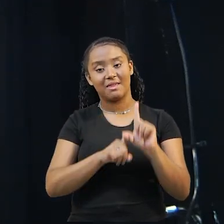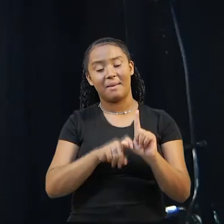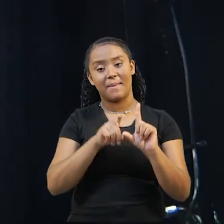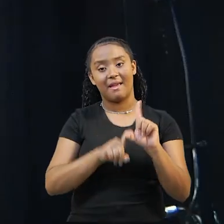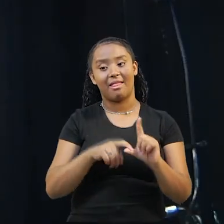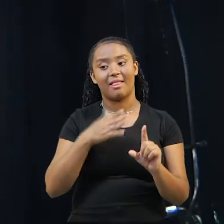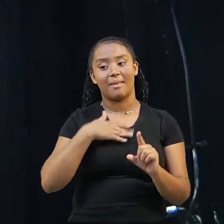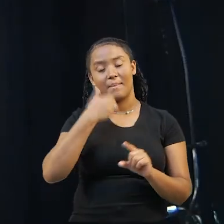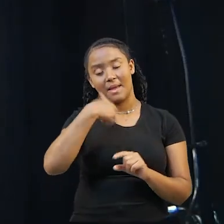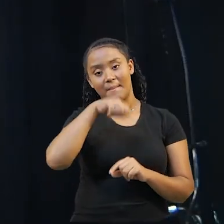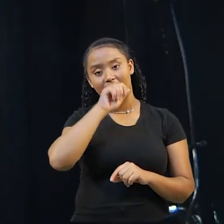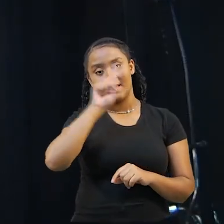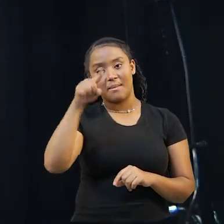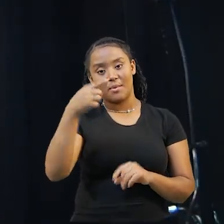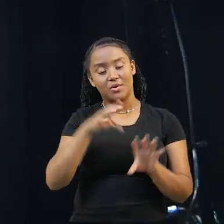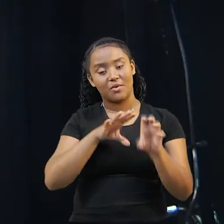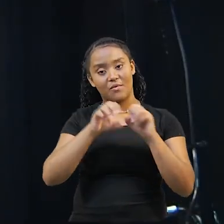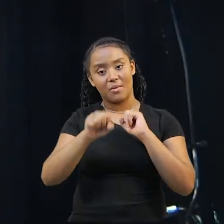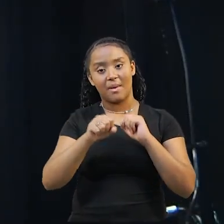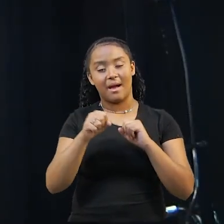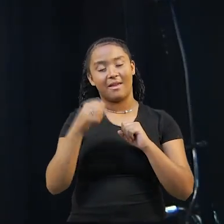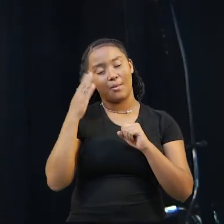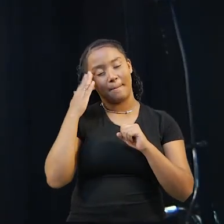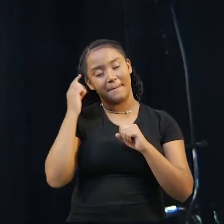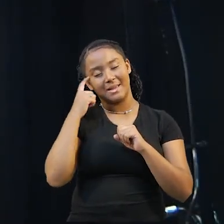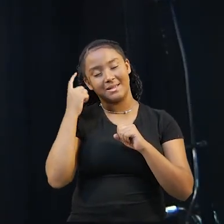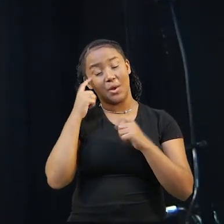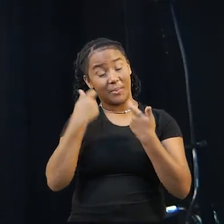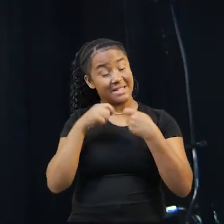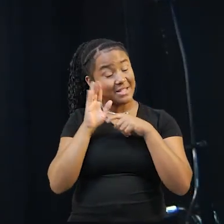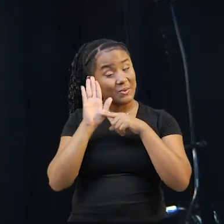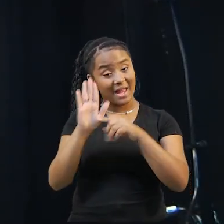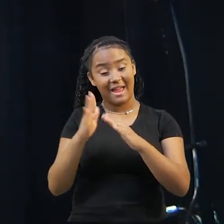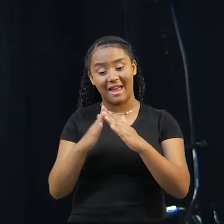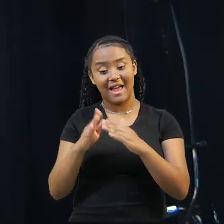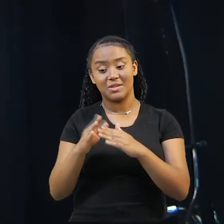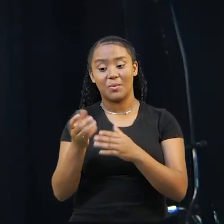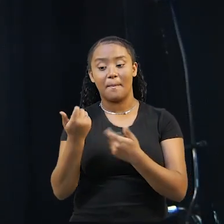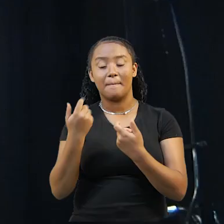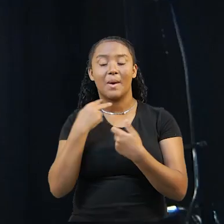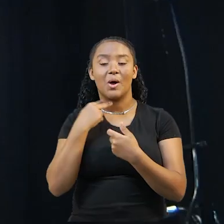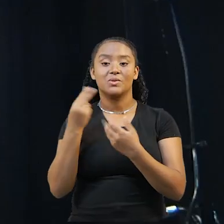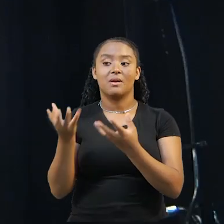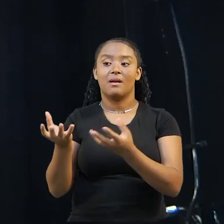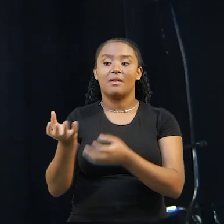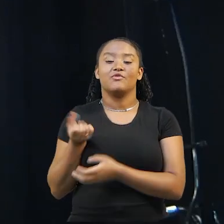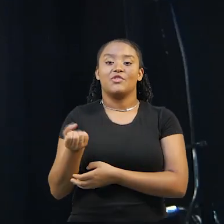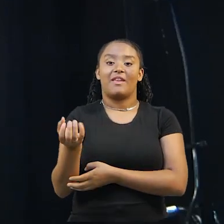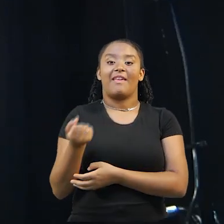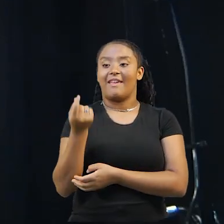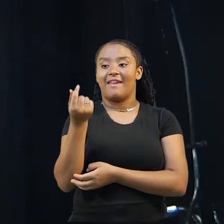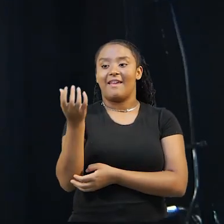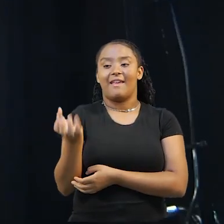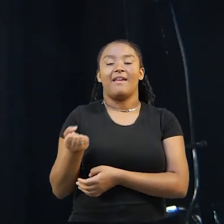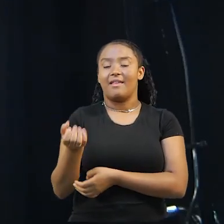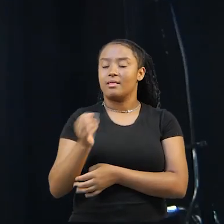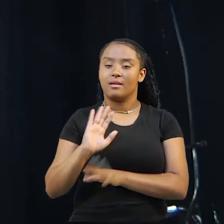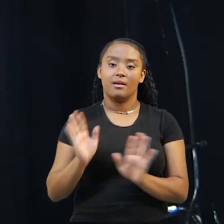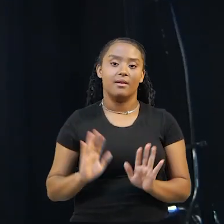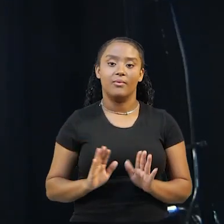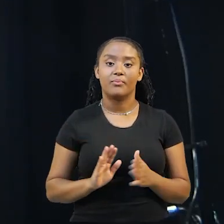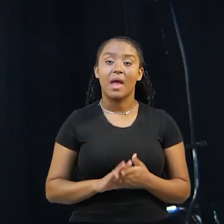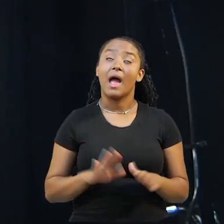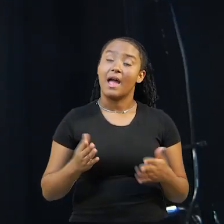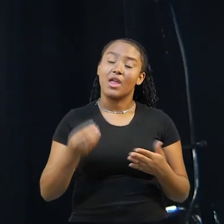na verdade, ajudar um pouco em casa. Então, eu passei nesse concurso e prestei o mestrado. Aí eu consegui trabalhar e fazer o mestrado